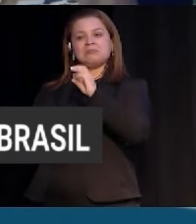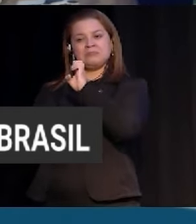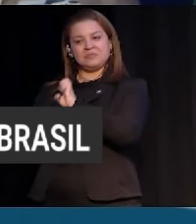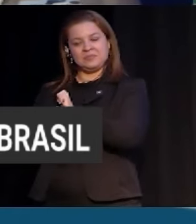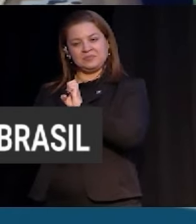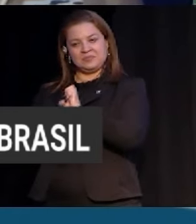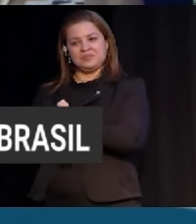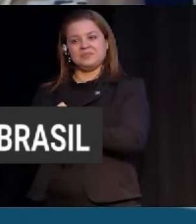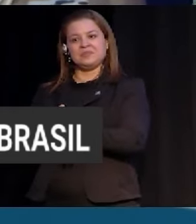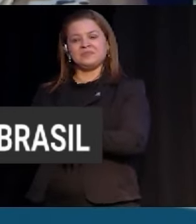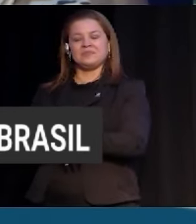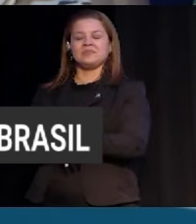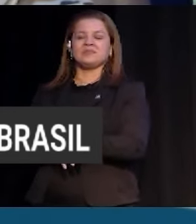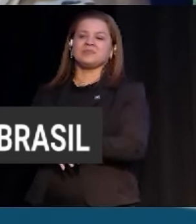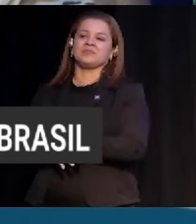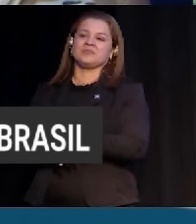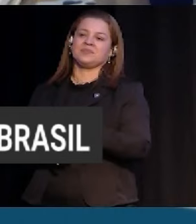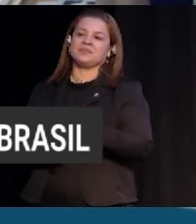garantir